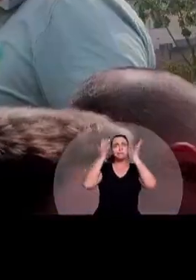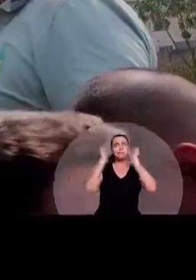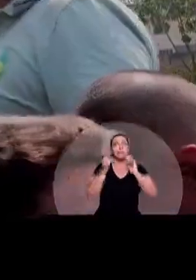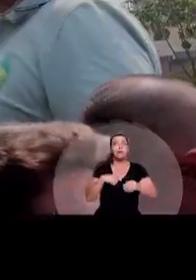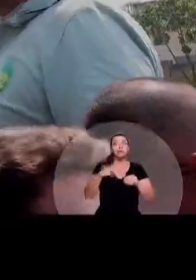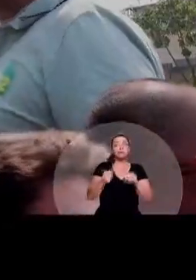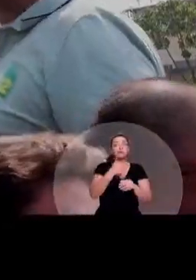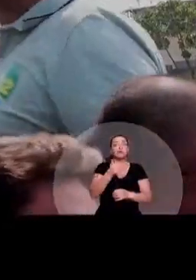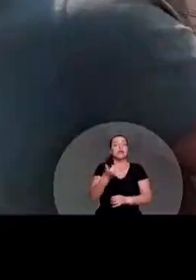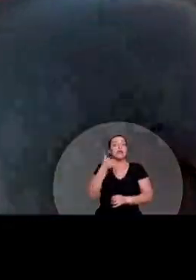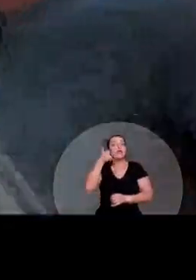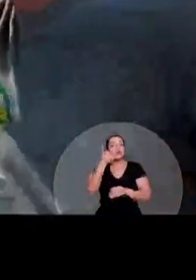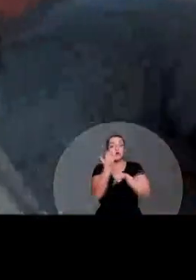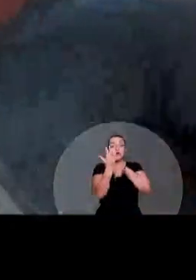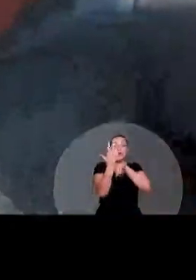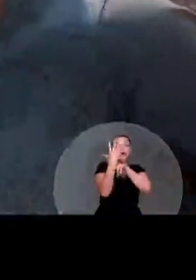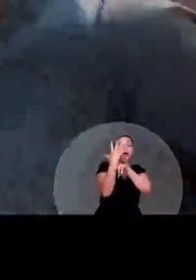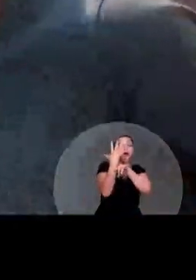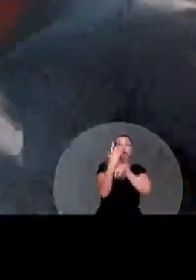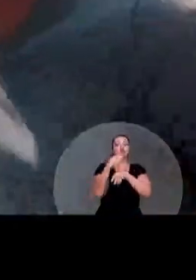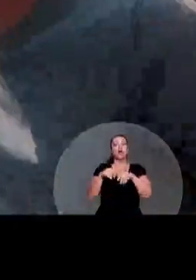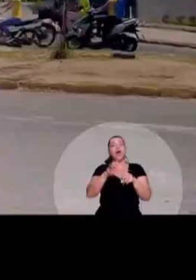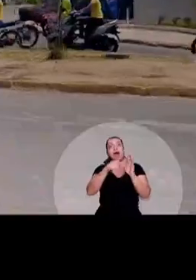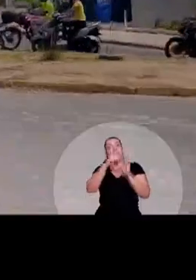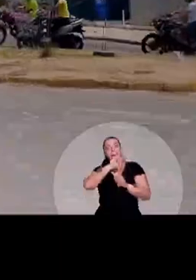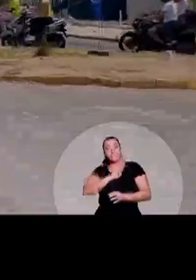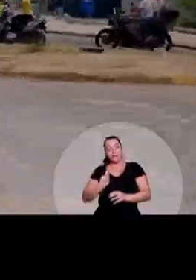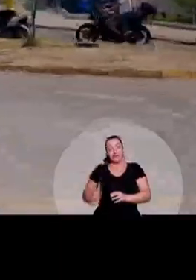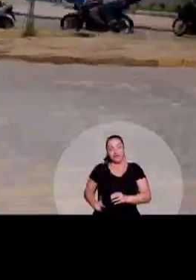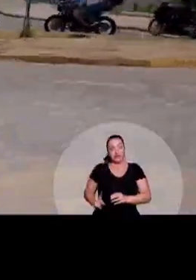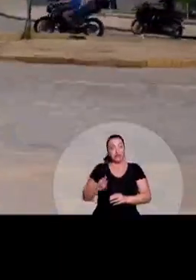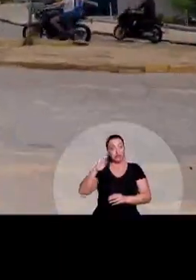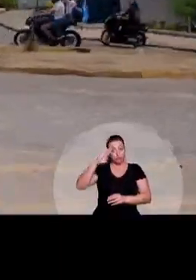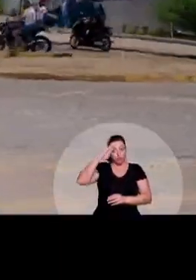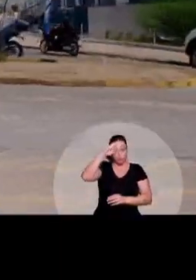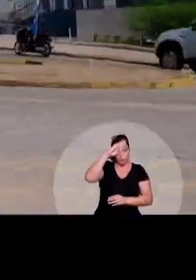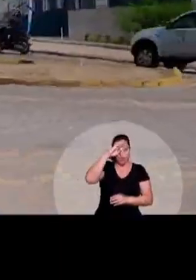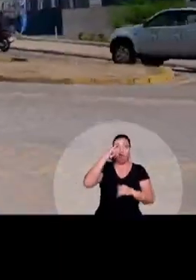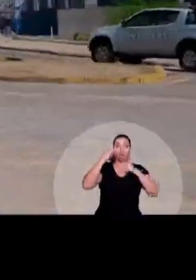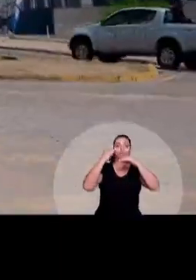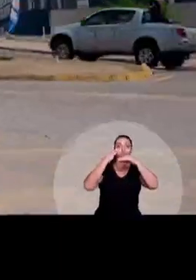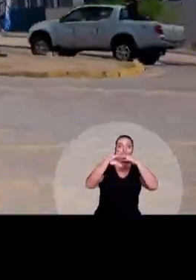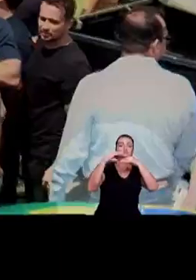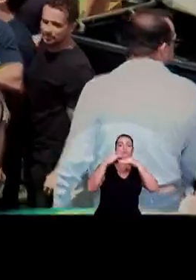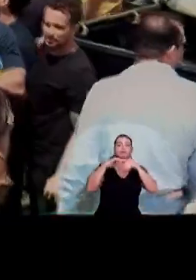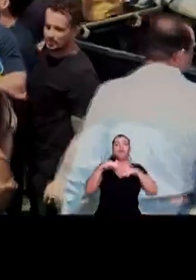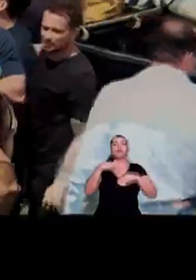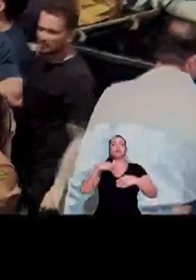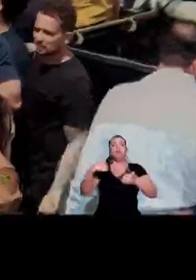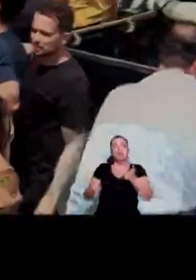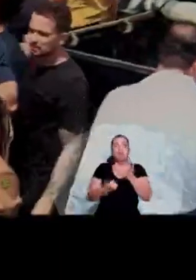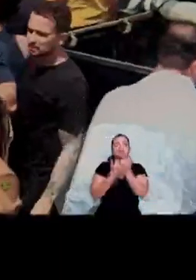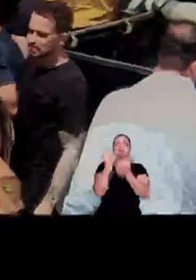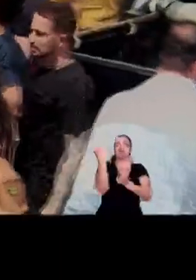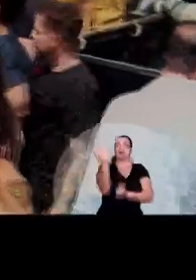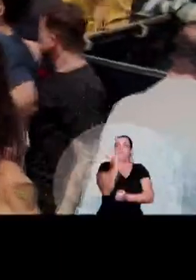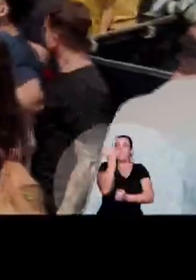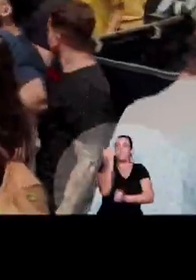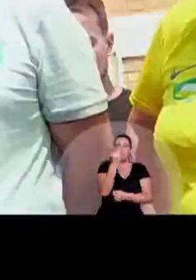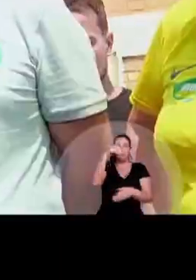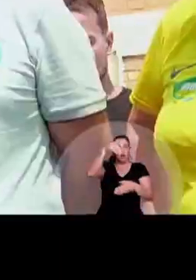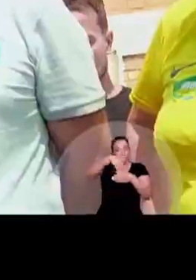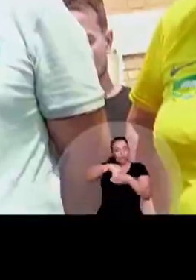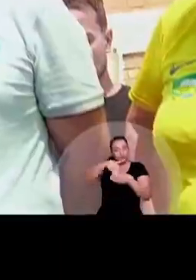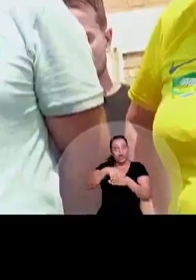ao vivo, via vídeo do ex-presidente Jair Bolsonaro, que enviou uma mensagem de apoio, ressaltando a importância de